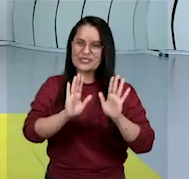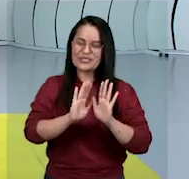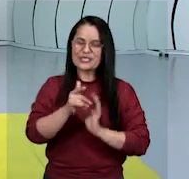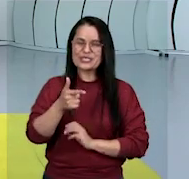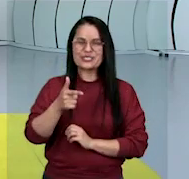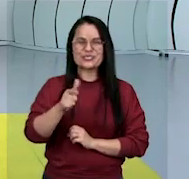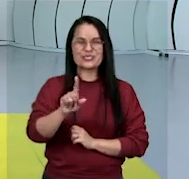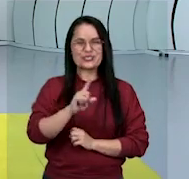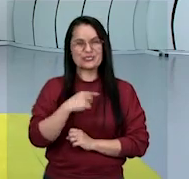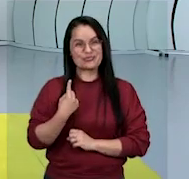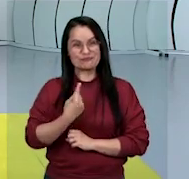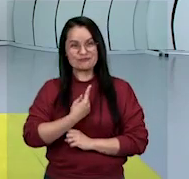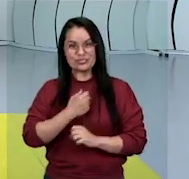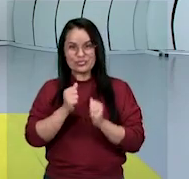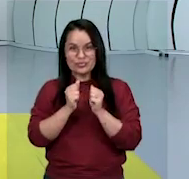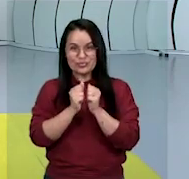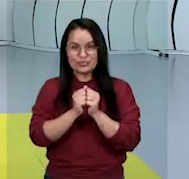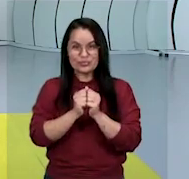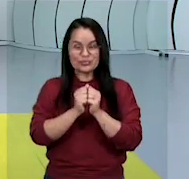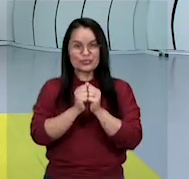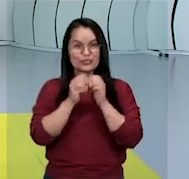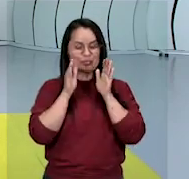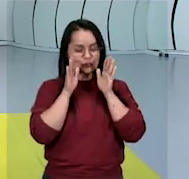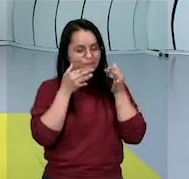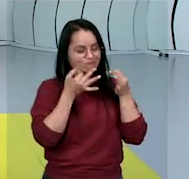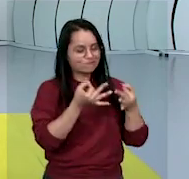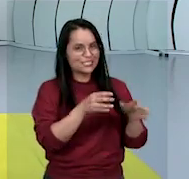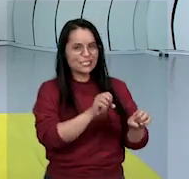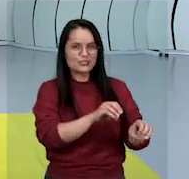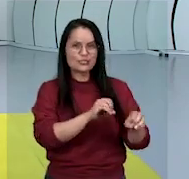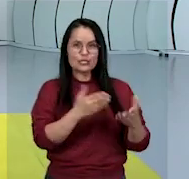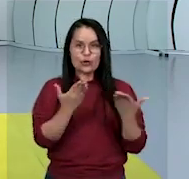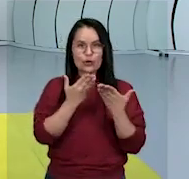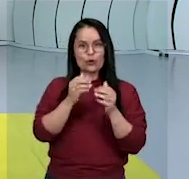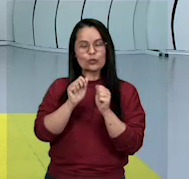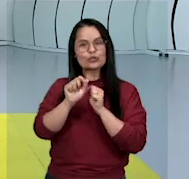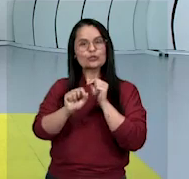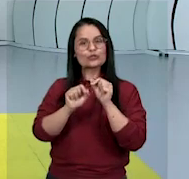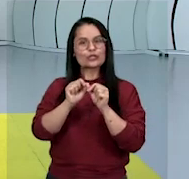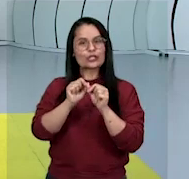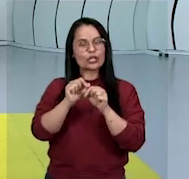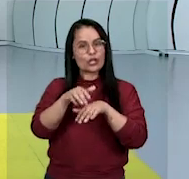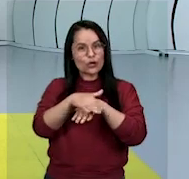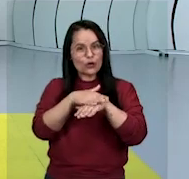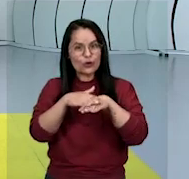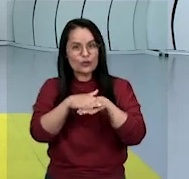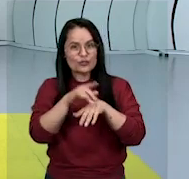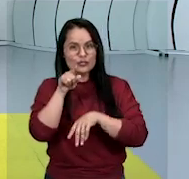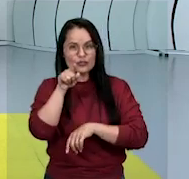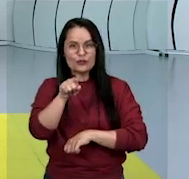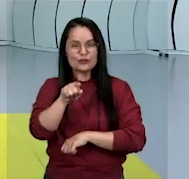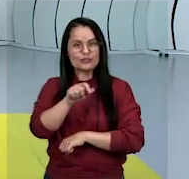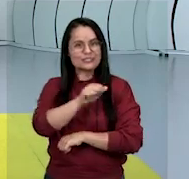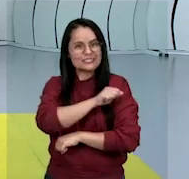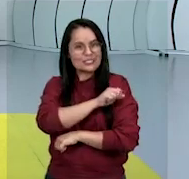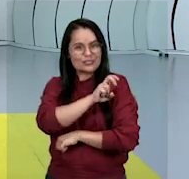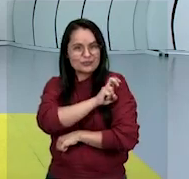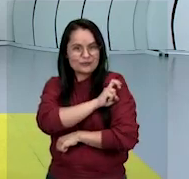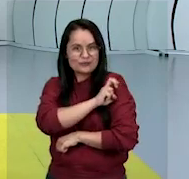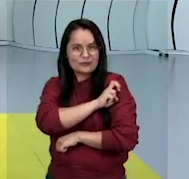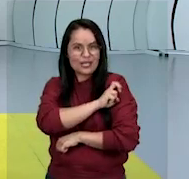mais uma vez estamos aqui com o nosso Se Liga na Educação. Estou hoje falando com você, aluno do 5º ano. Vamos